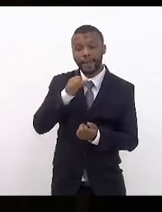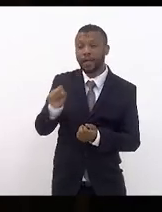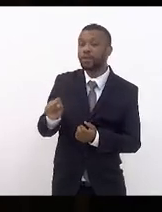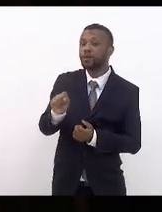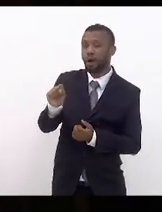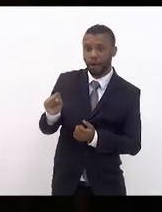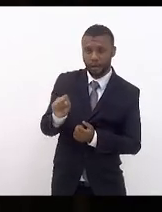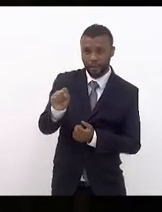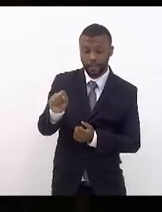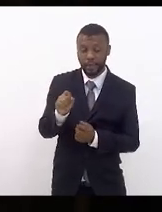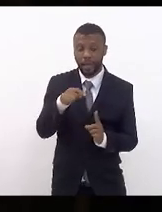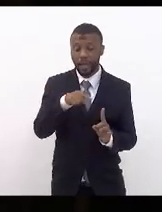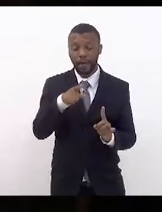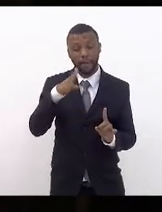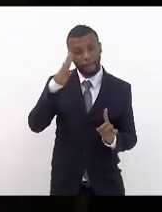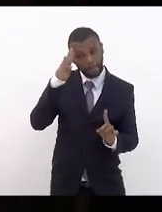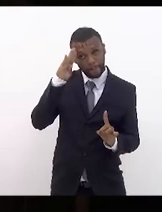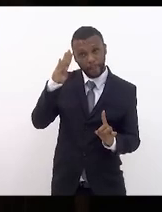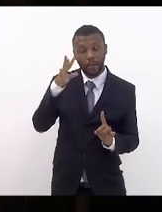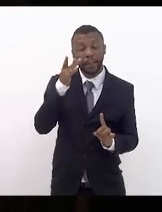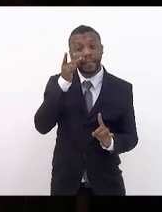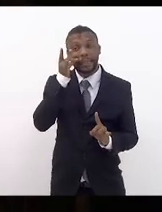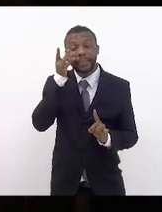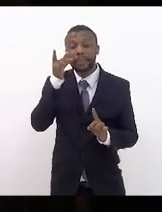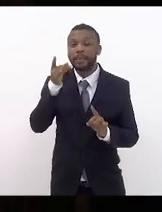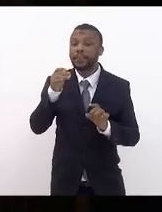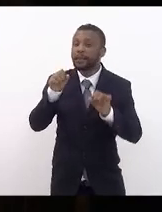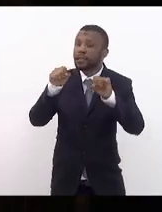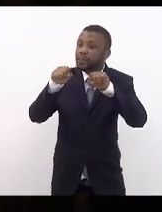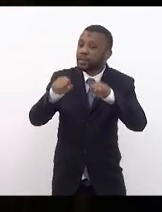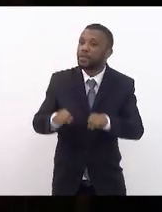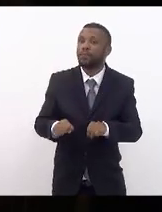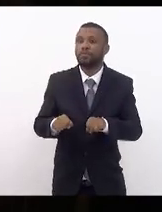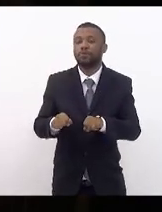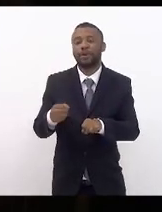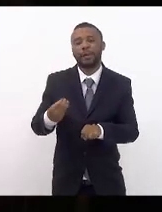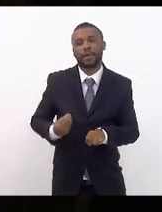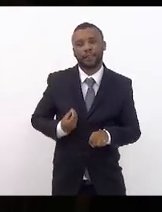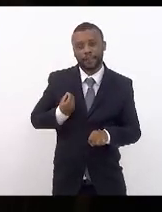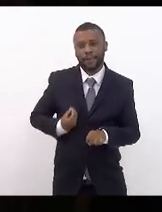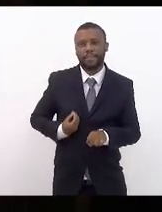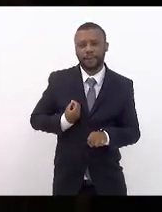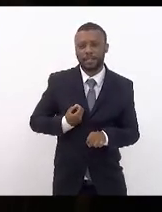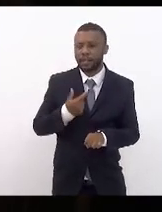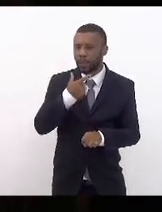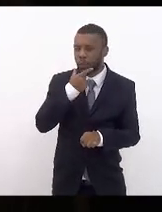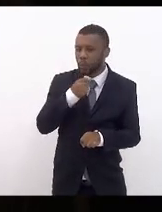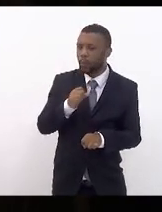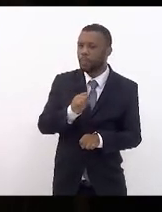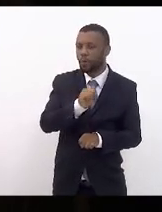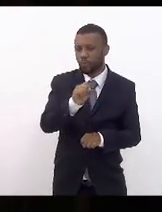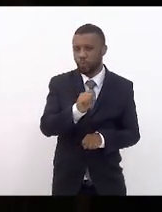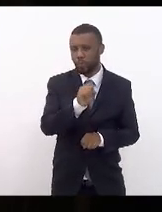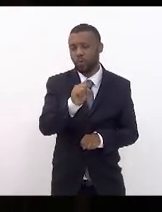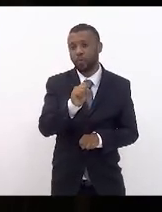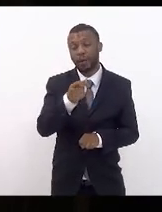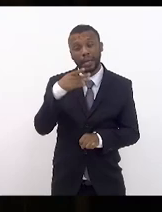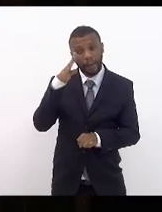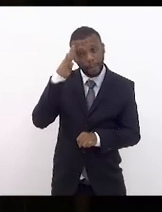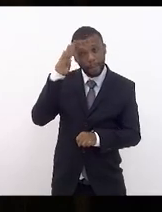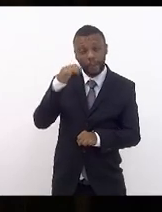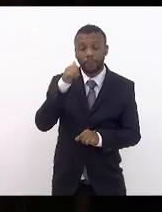sido a principal testemunha da vida do meu sogro e a principal companheira.